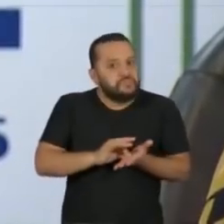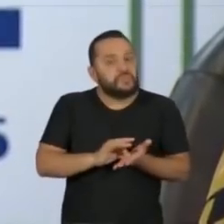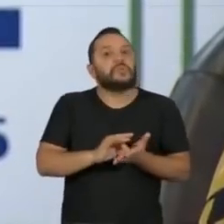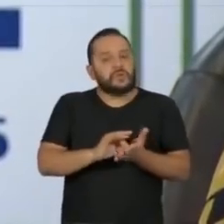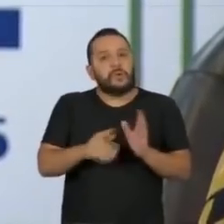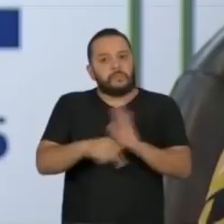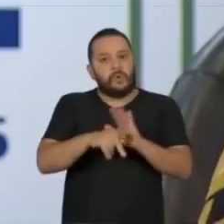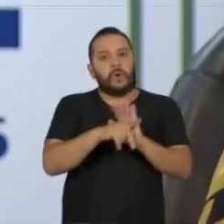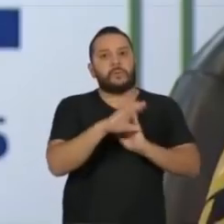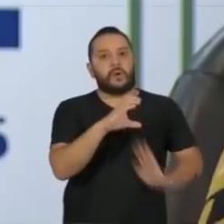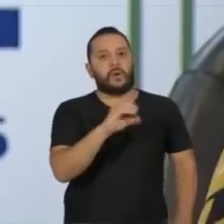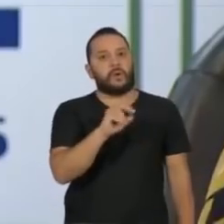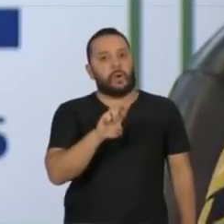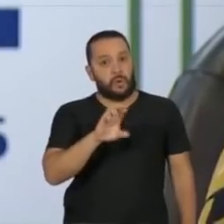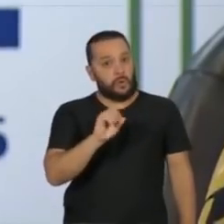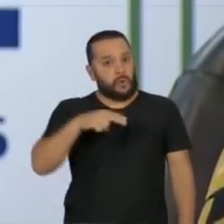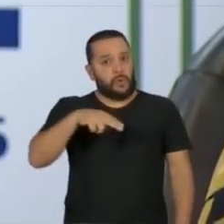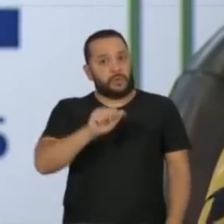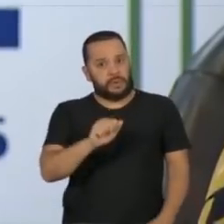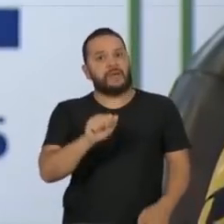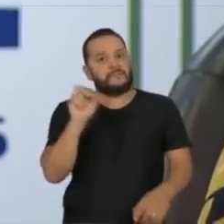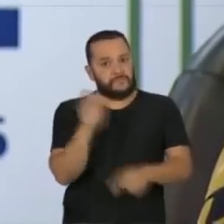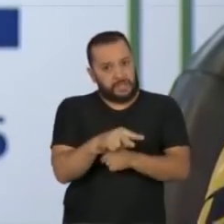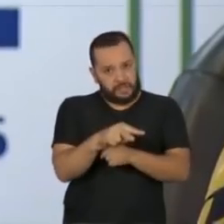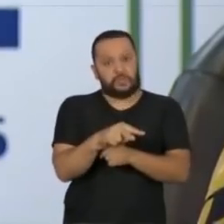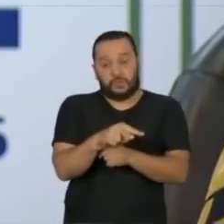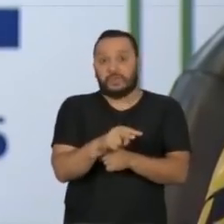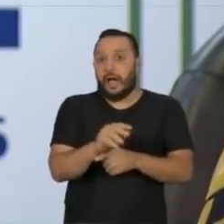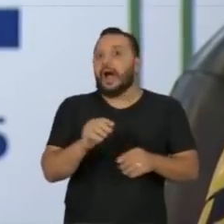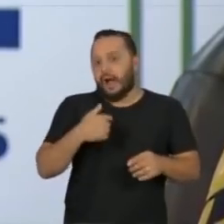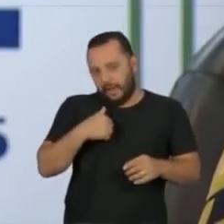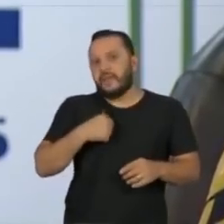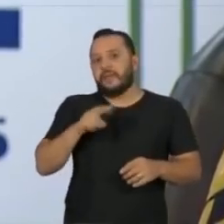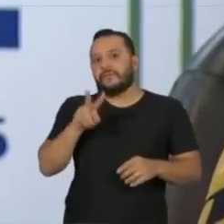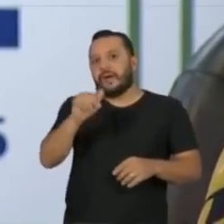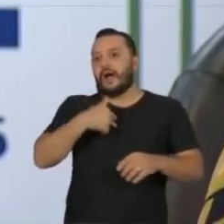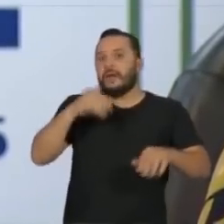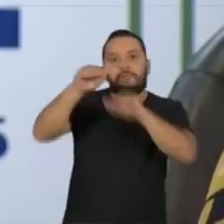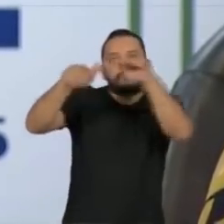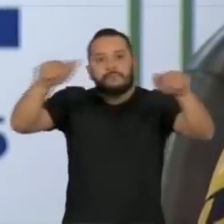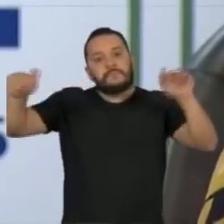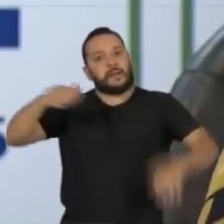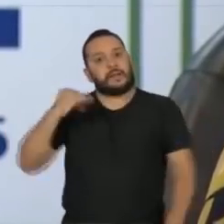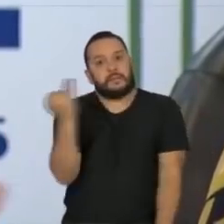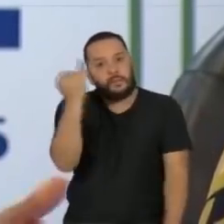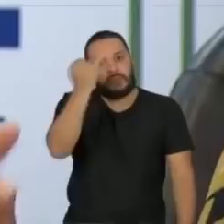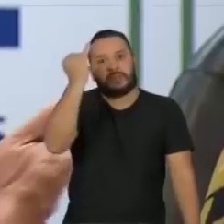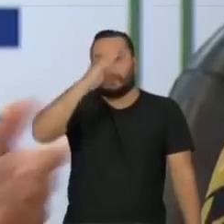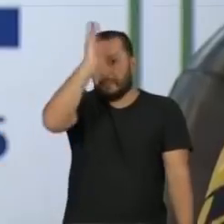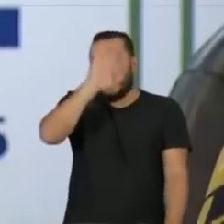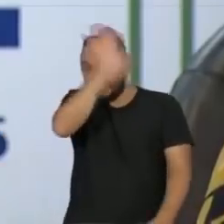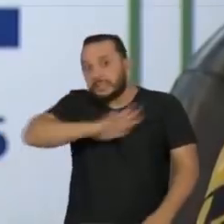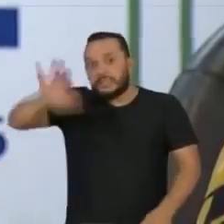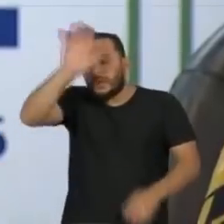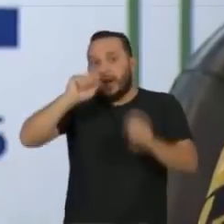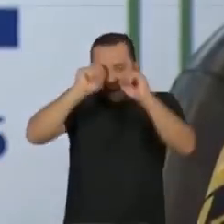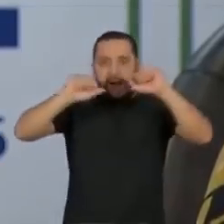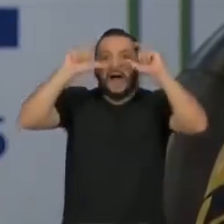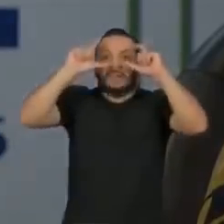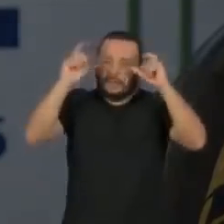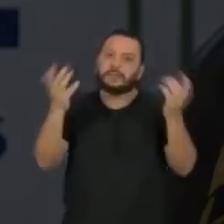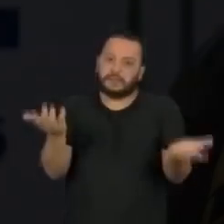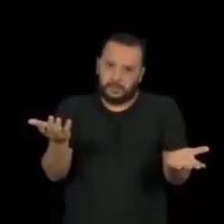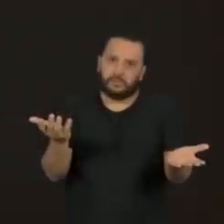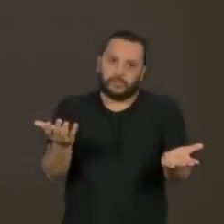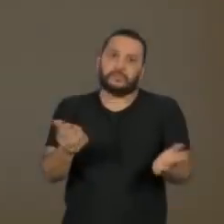iremos declarar emergência de saúde pública de importância nacional, corroborando, obviamente, com a